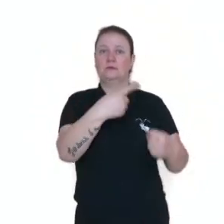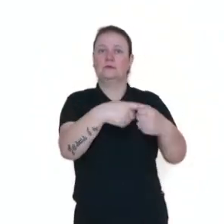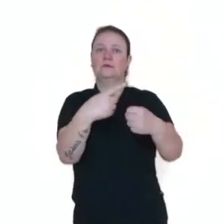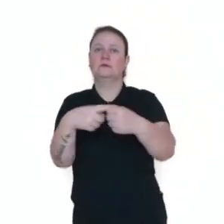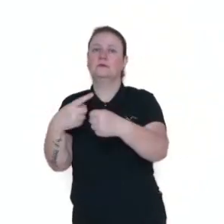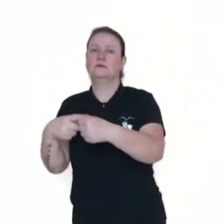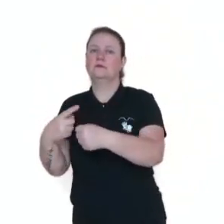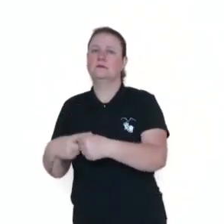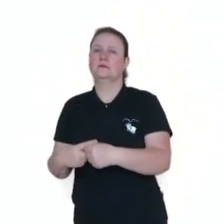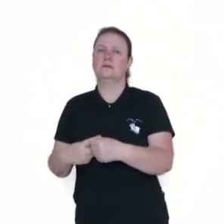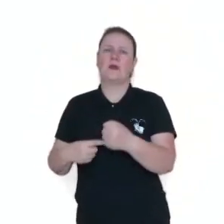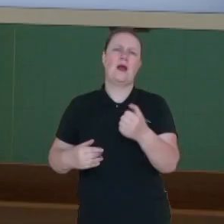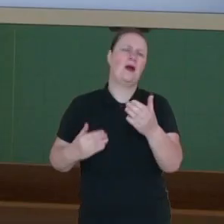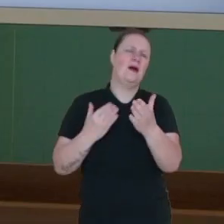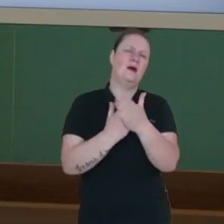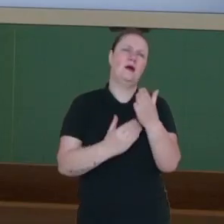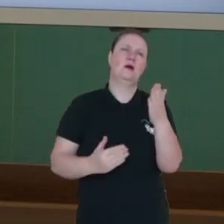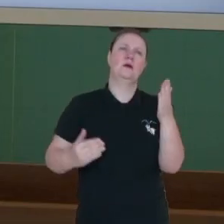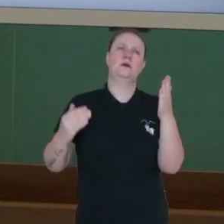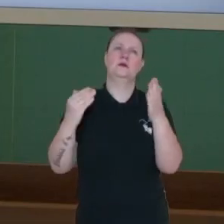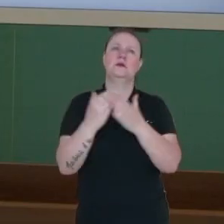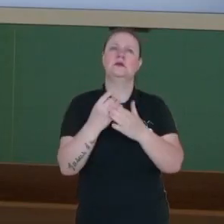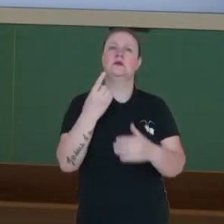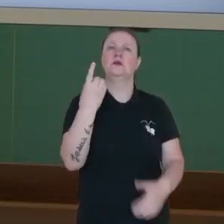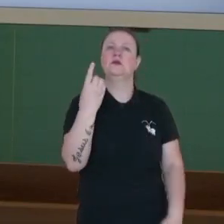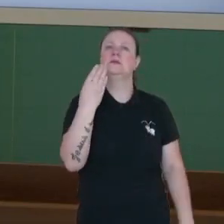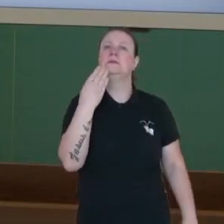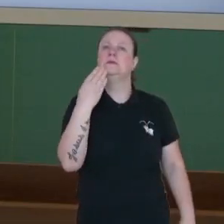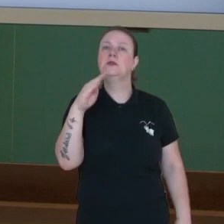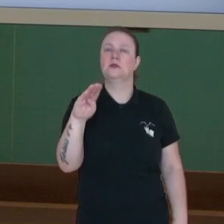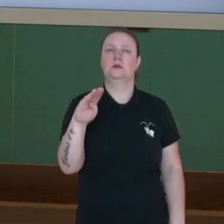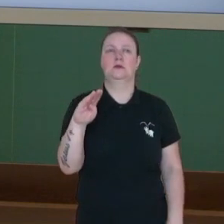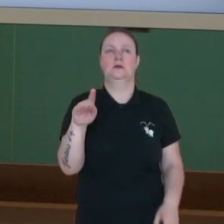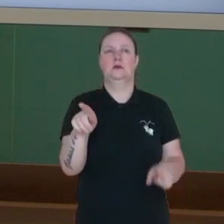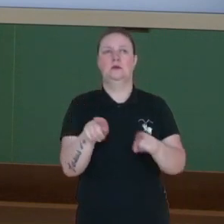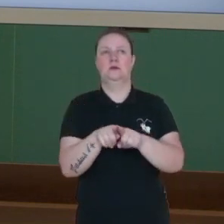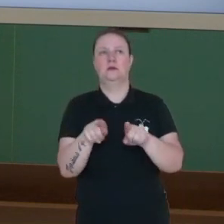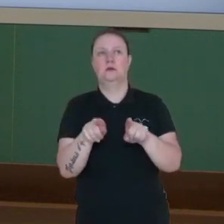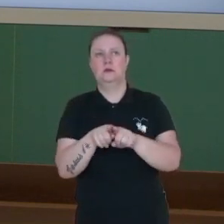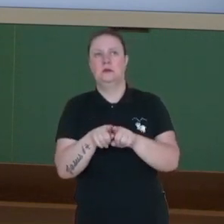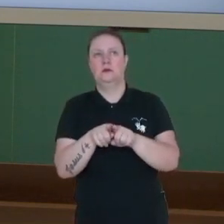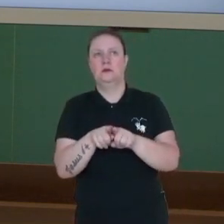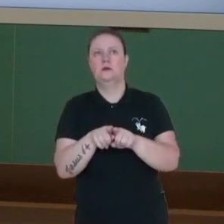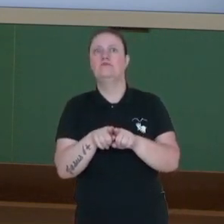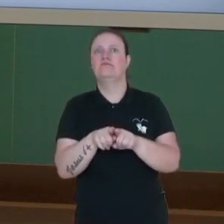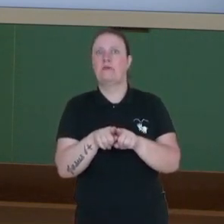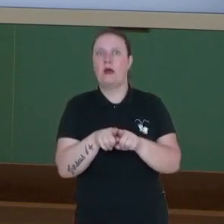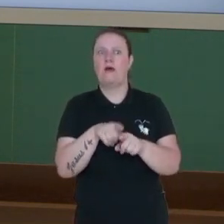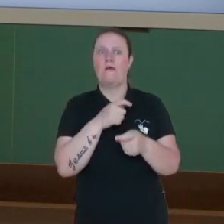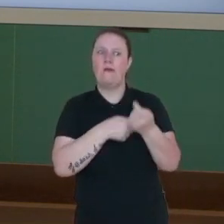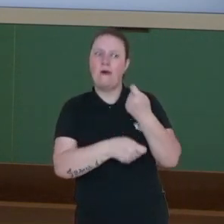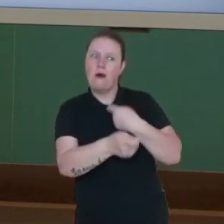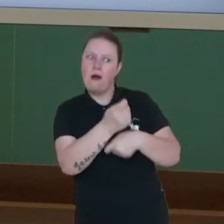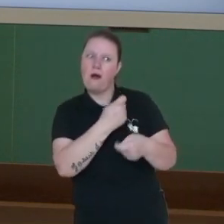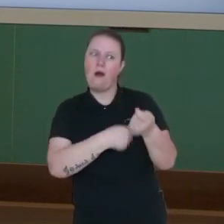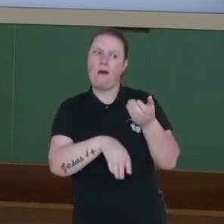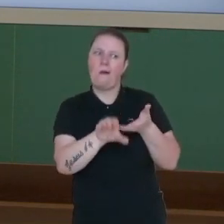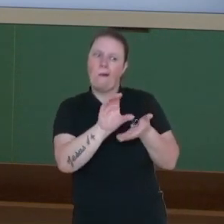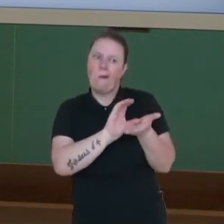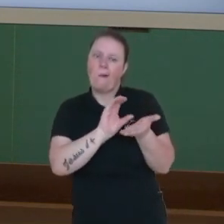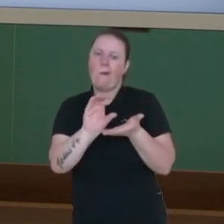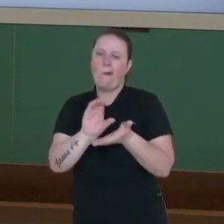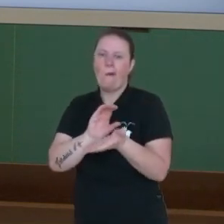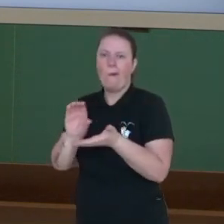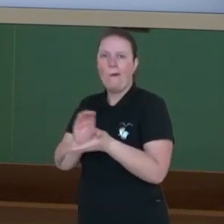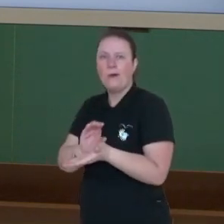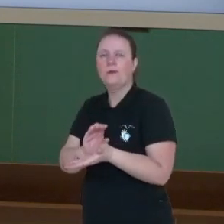produção agropecuária. Então essa vocação que o estado do Paraná tem para a agricultura, afinal de contas, nós temos um